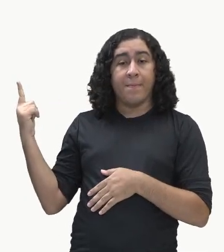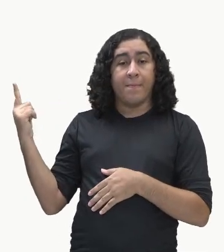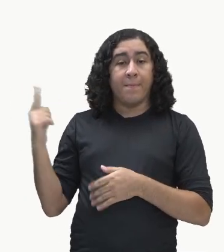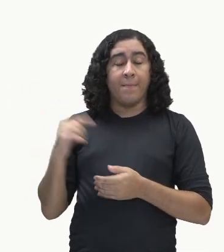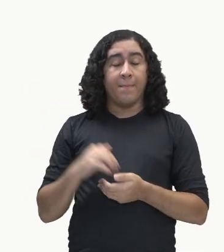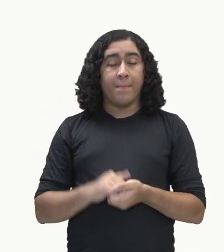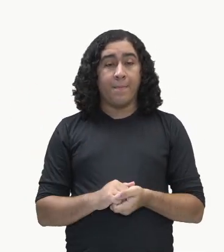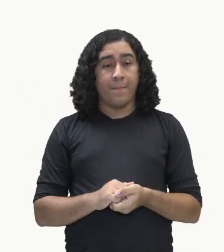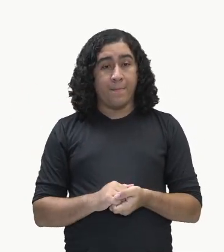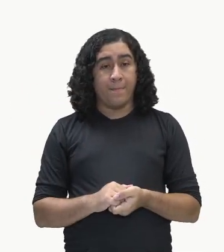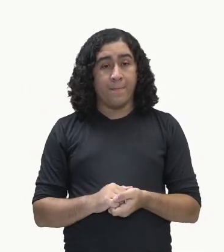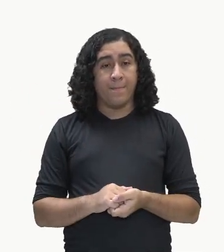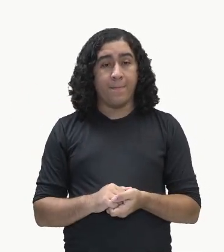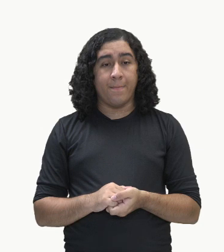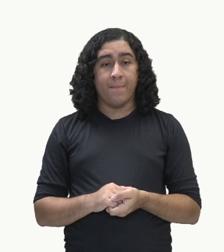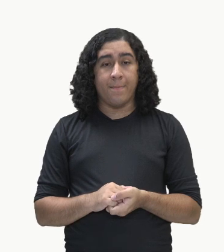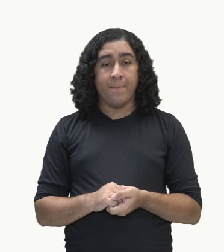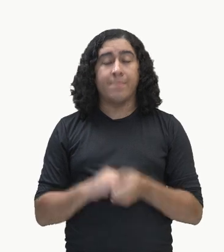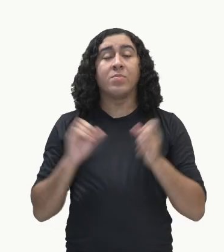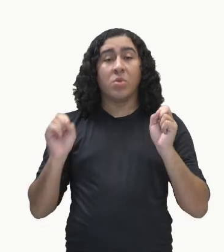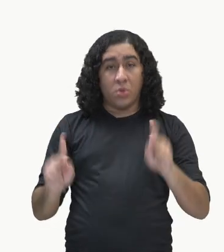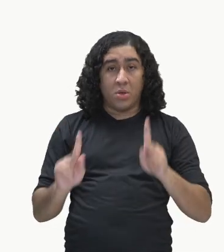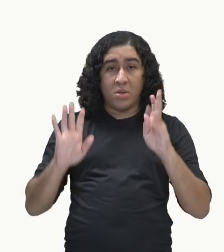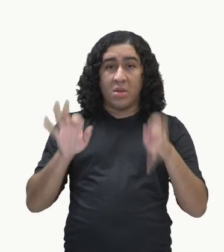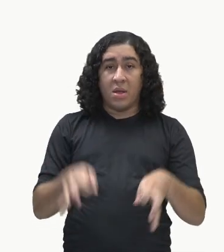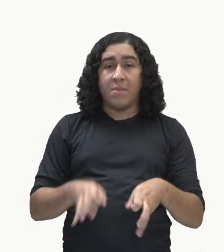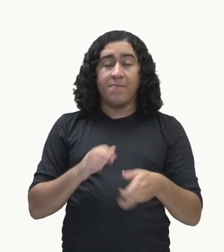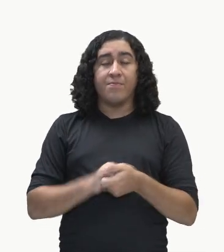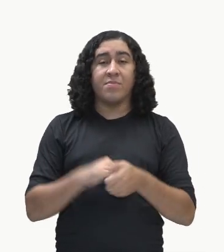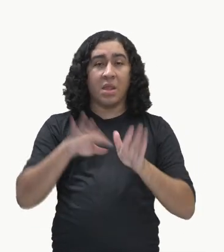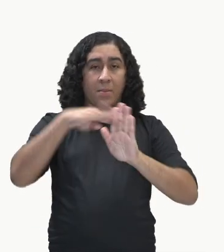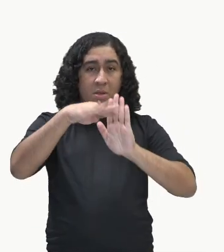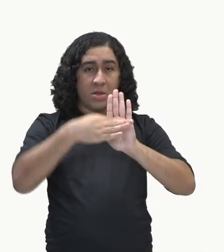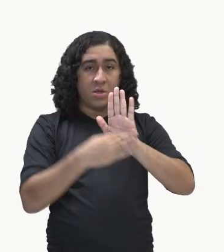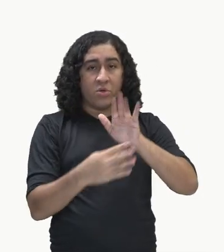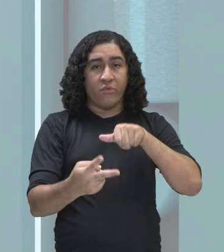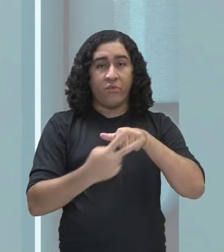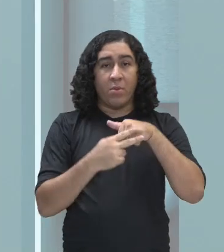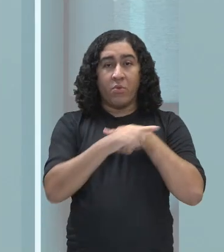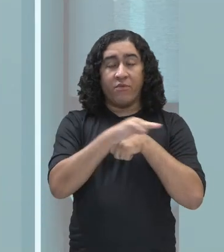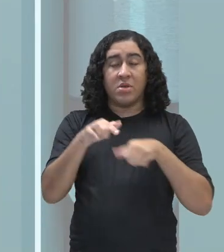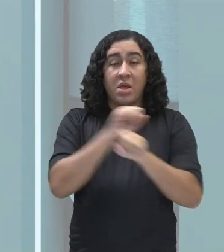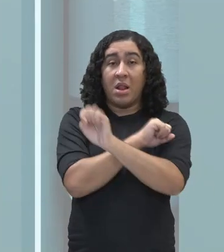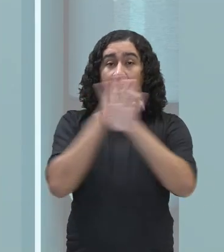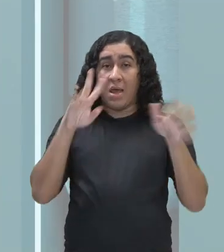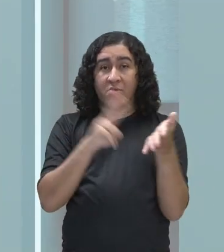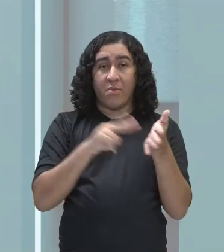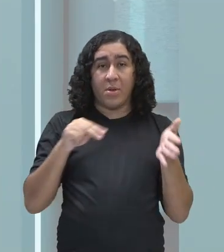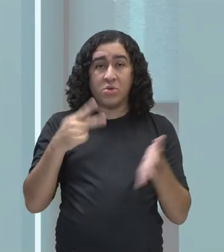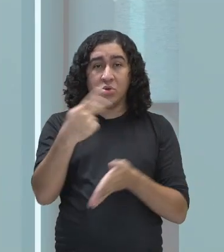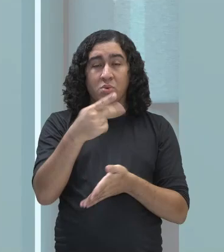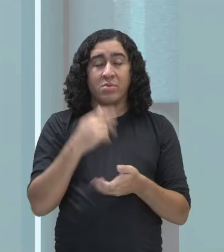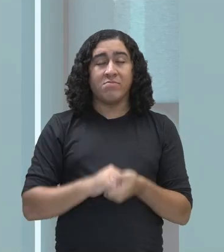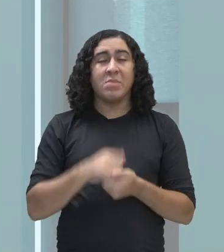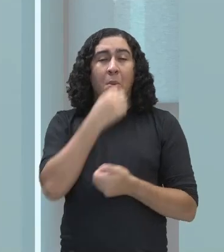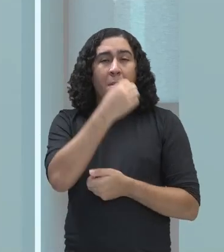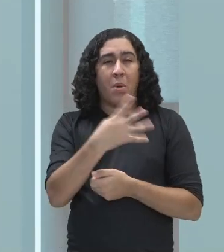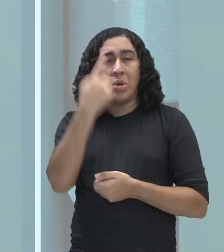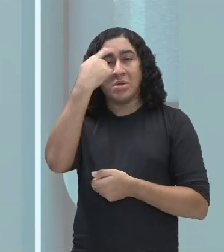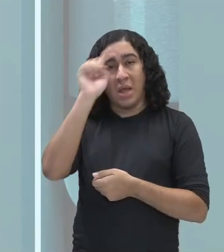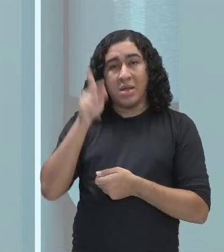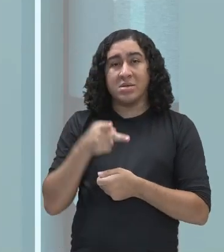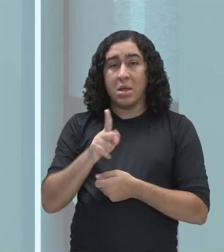read, ler. Tá certo? Então, uma lista de verbos aí para vocês ampliarem o vocabulário, tá bom? É sempre uma boa ideia